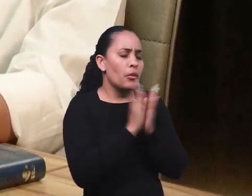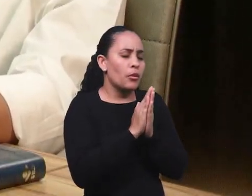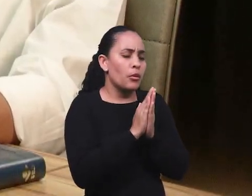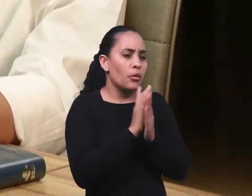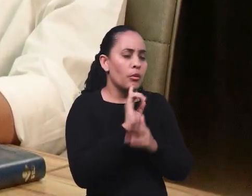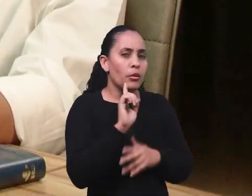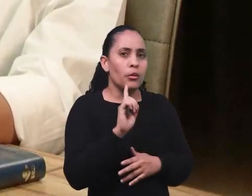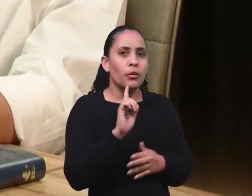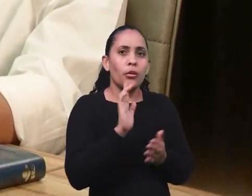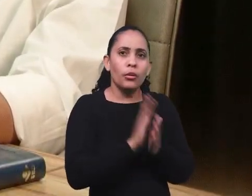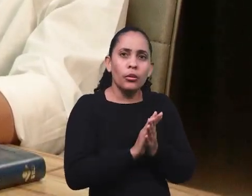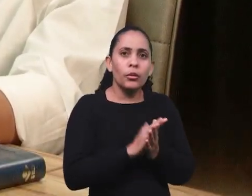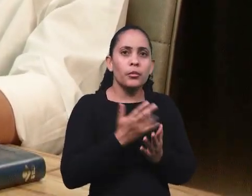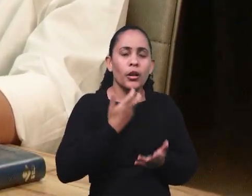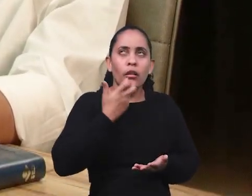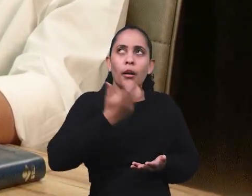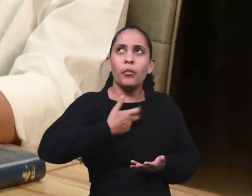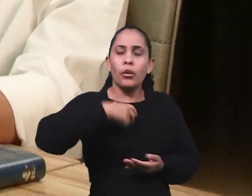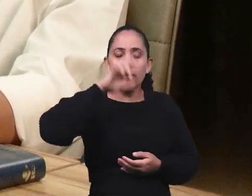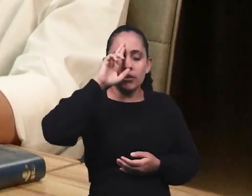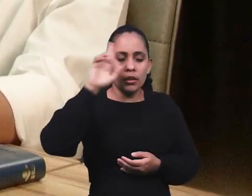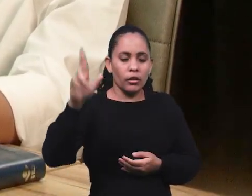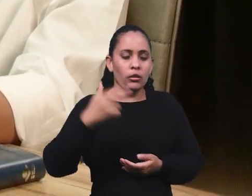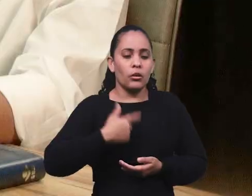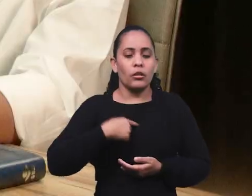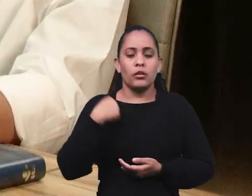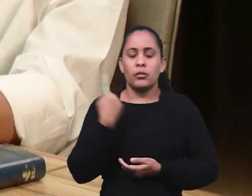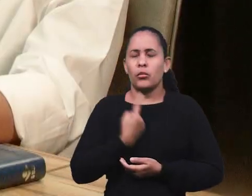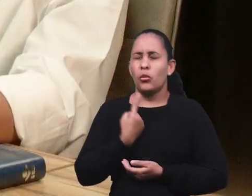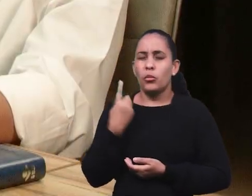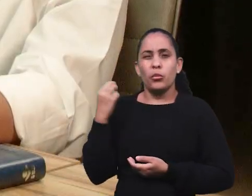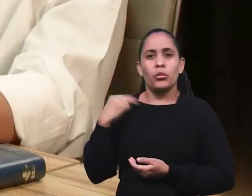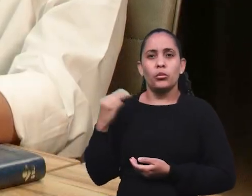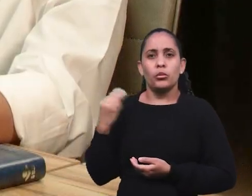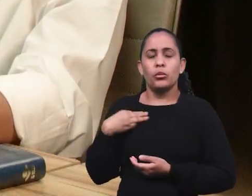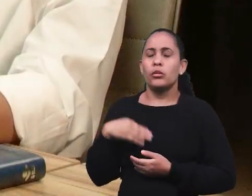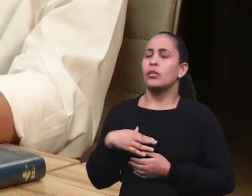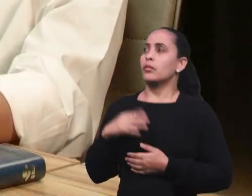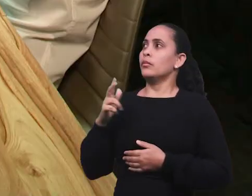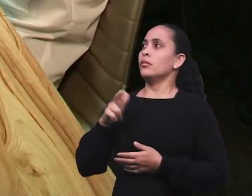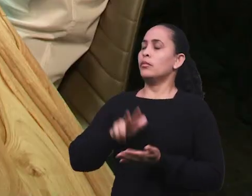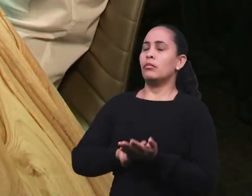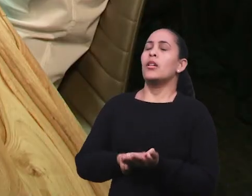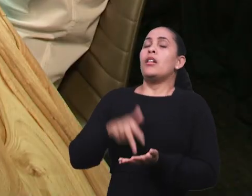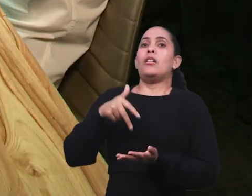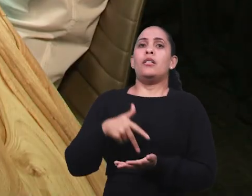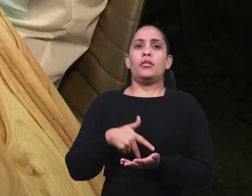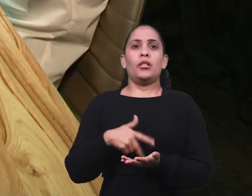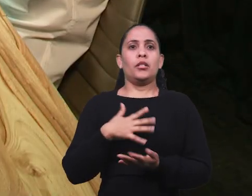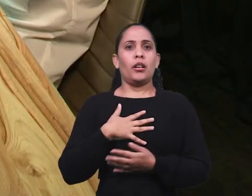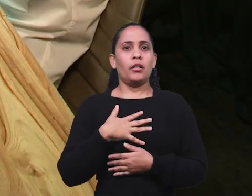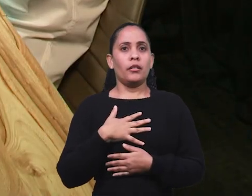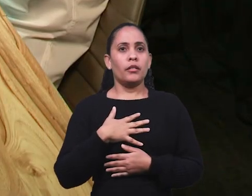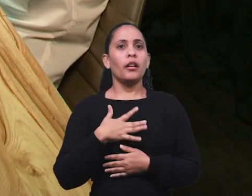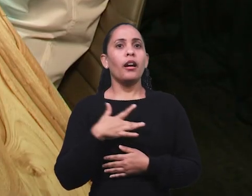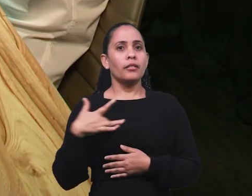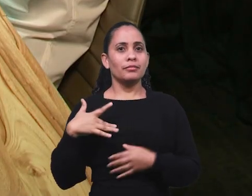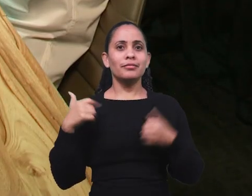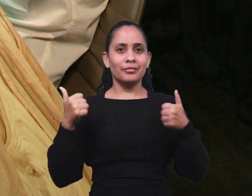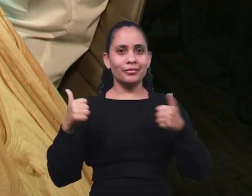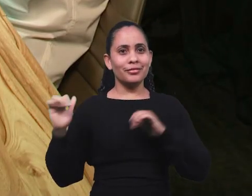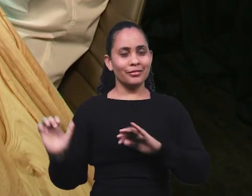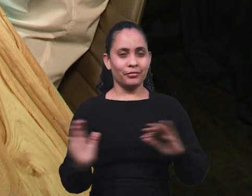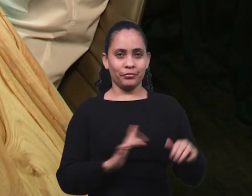depois de 1 minuto, mais ou menos, eu voltei, aí eu fiquei normal. E você, Elisa, tem alguma